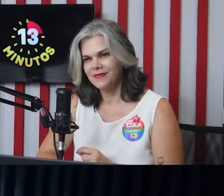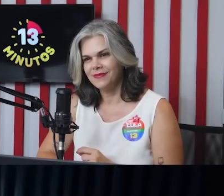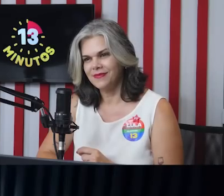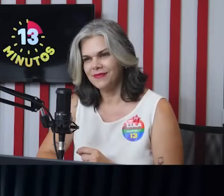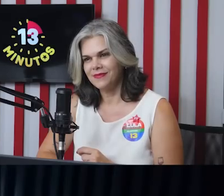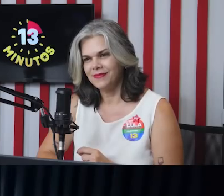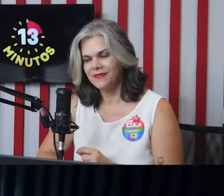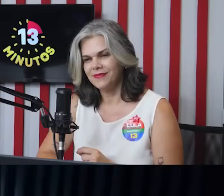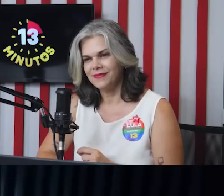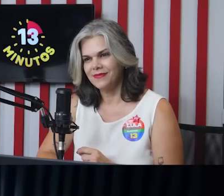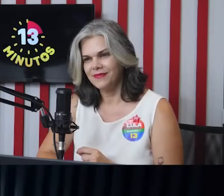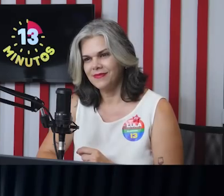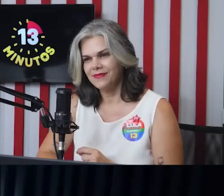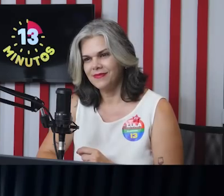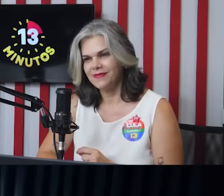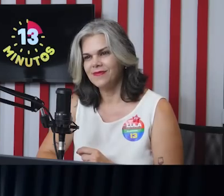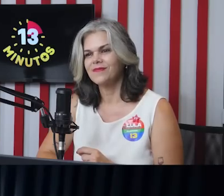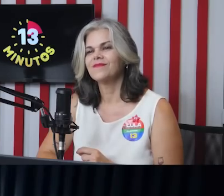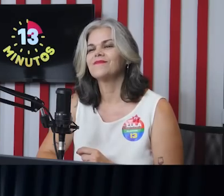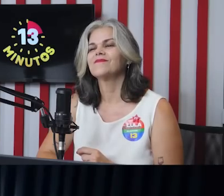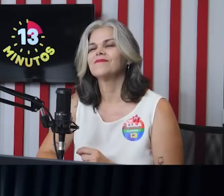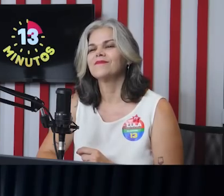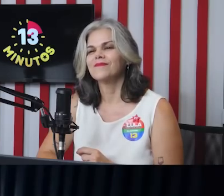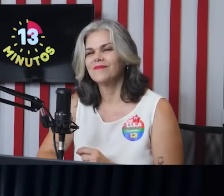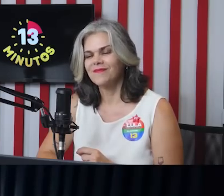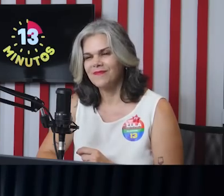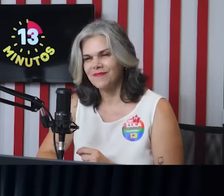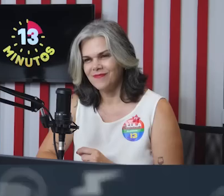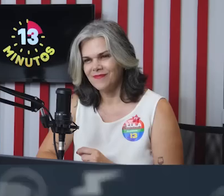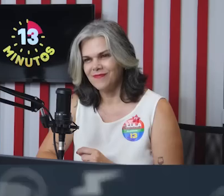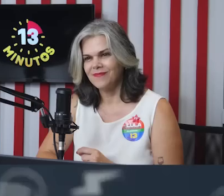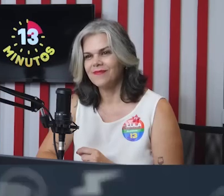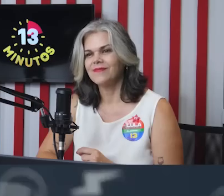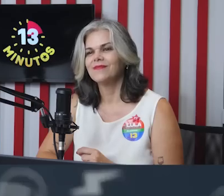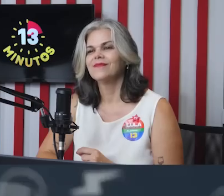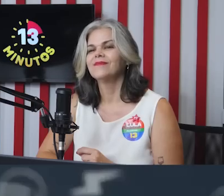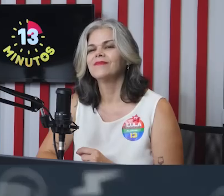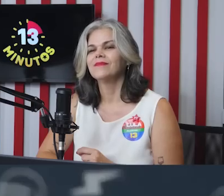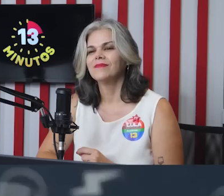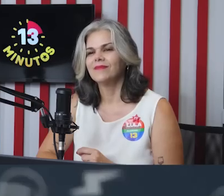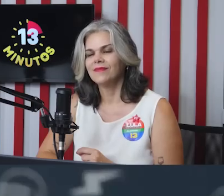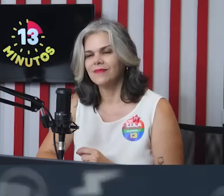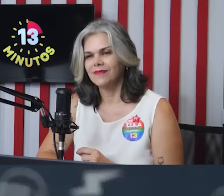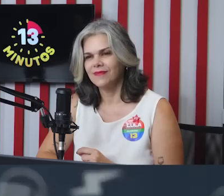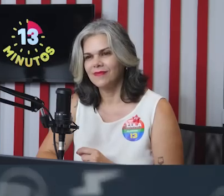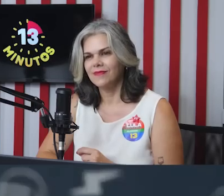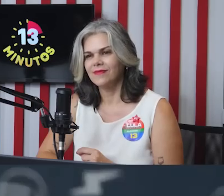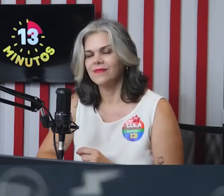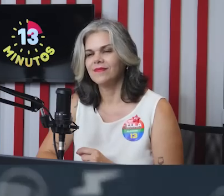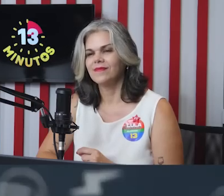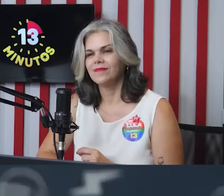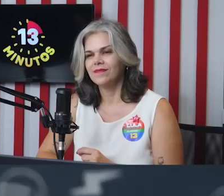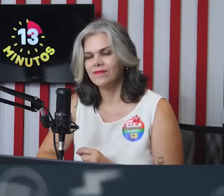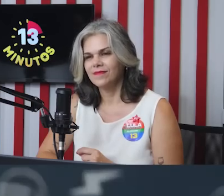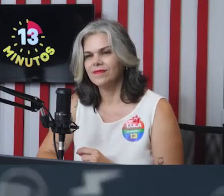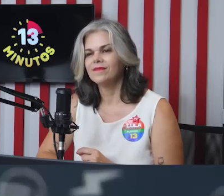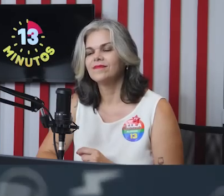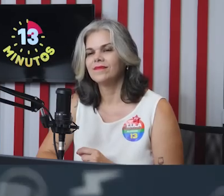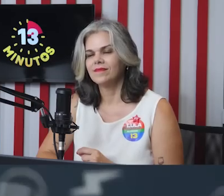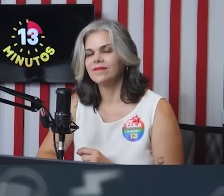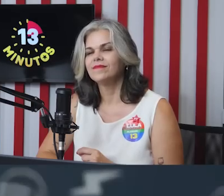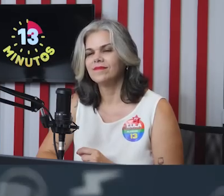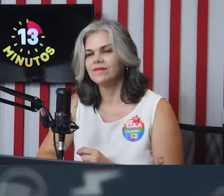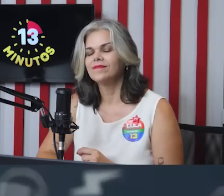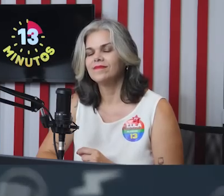vou ter que a vida do povo brasileiro eu vou ter porque eu quero cuidar da família Minha mãe largou do meu pai com oito filhos e ela cuidou dos